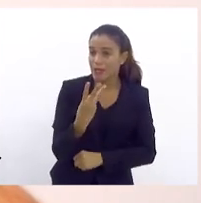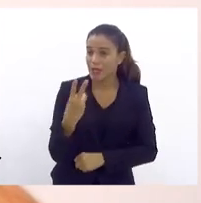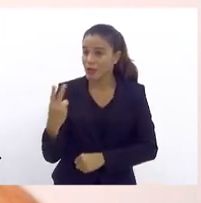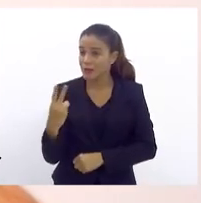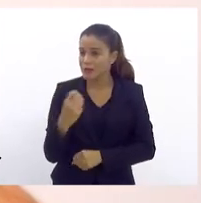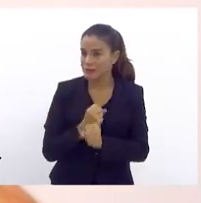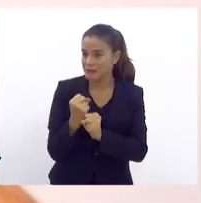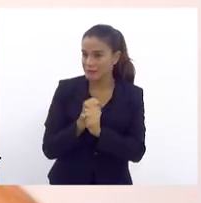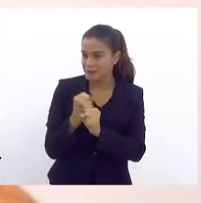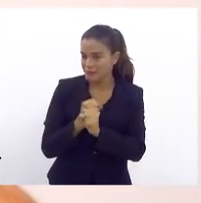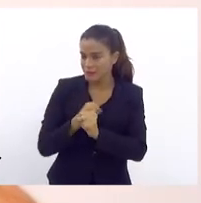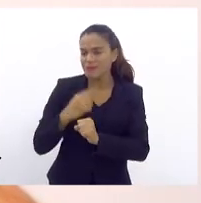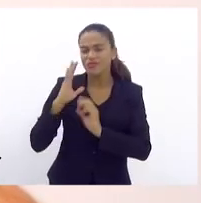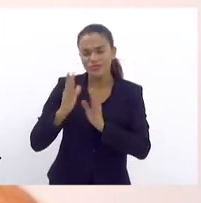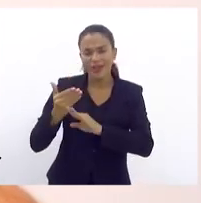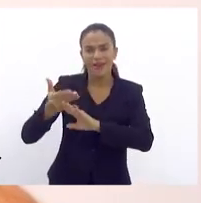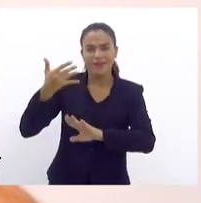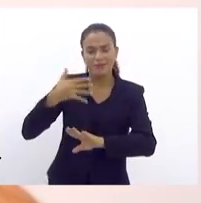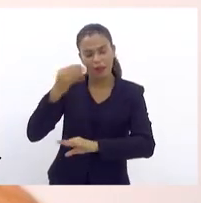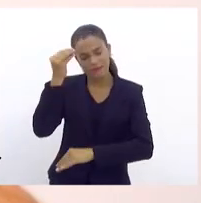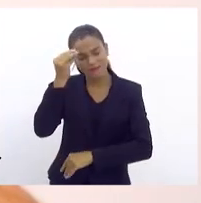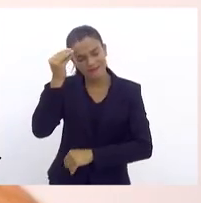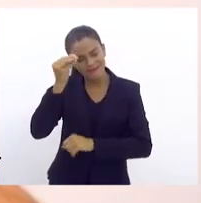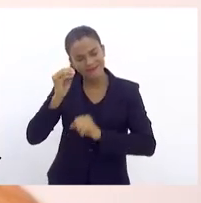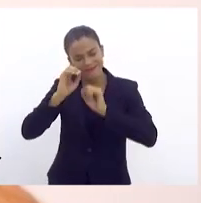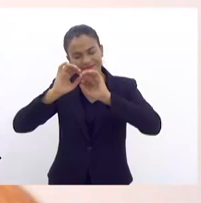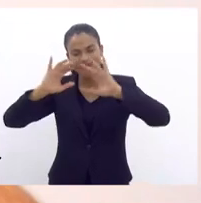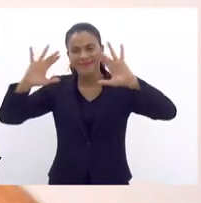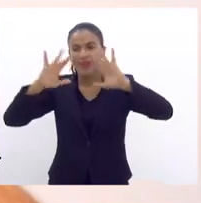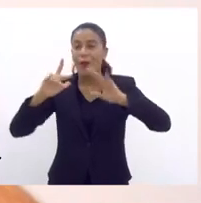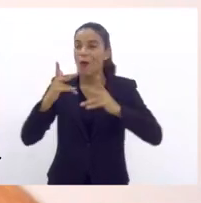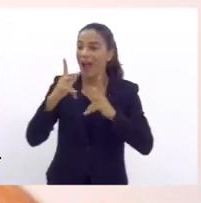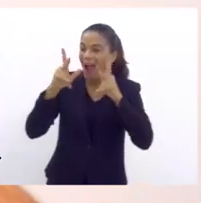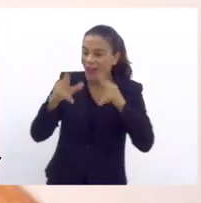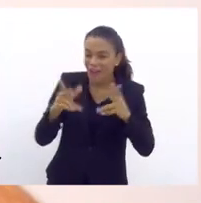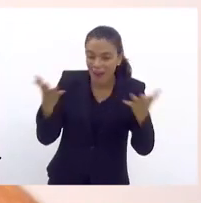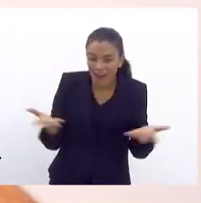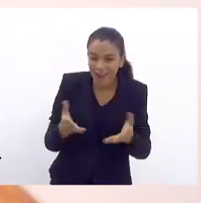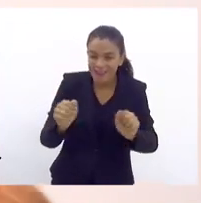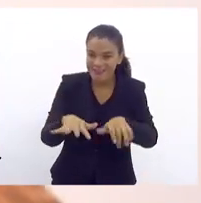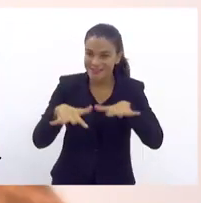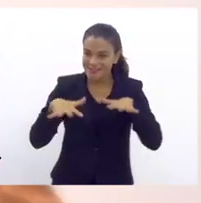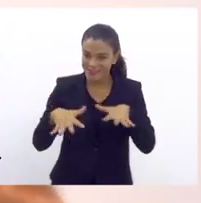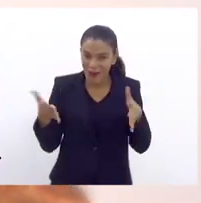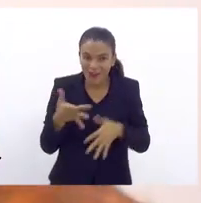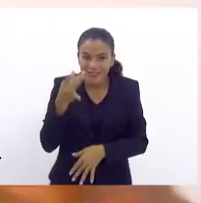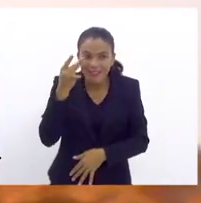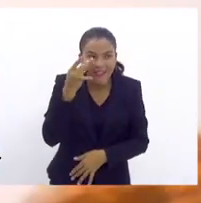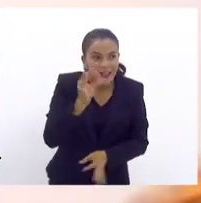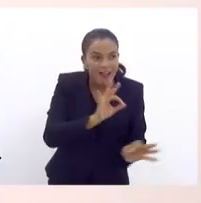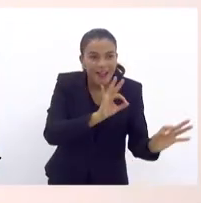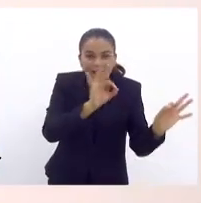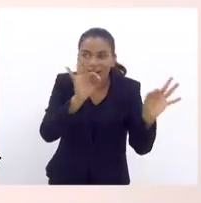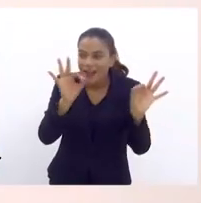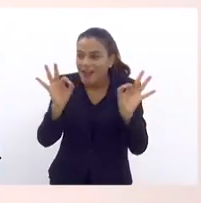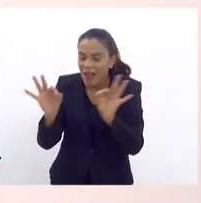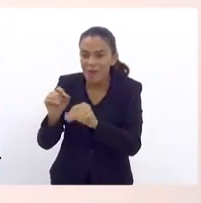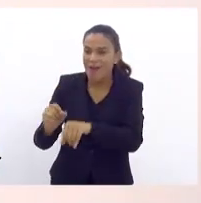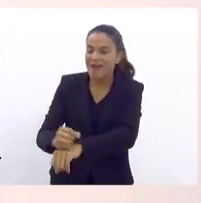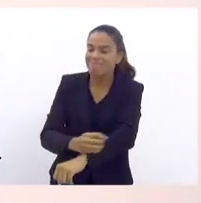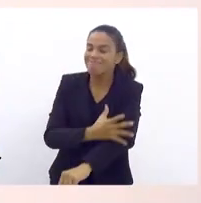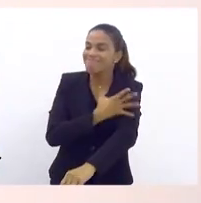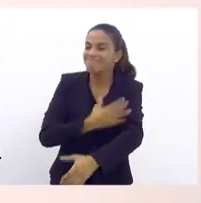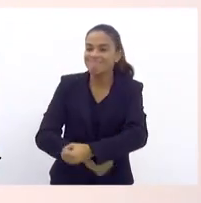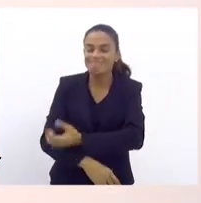assim eu esse sonho de um dia ver um evento como esse né então assim hoje poder ver isso sabe é uma sensação muito